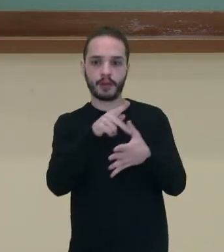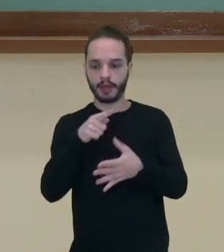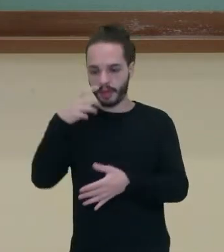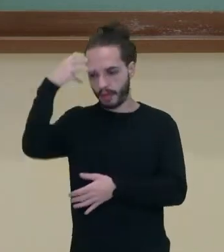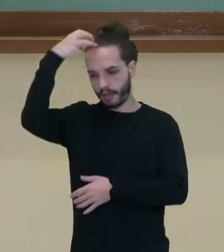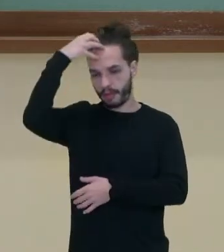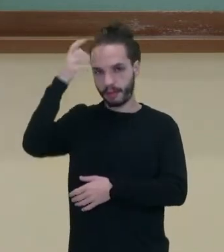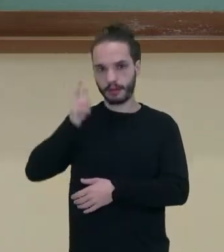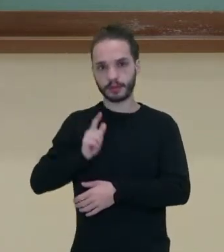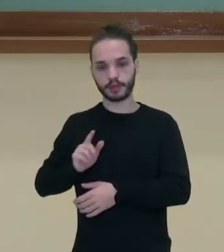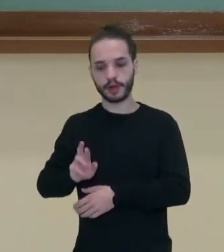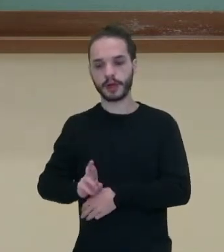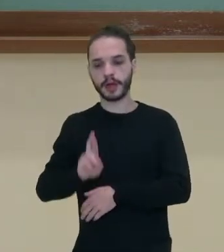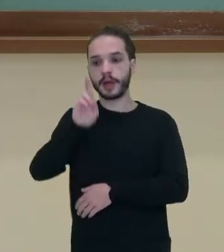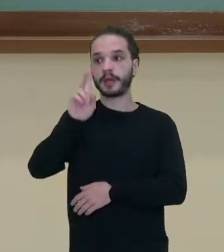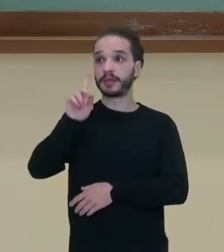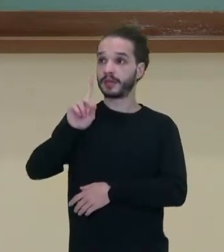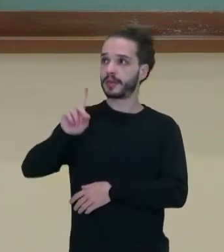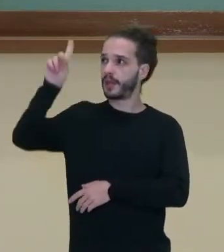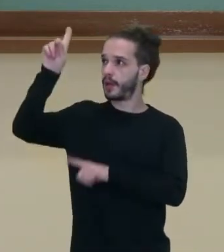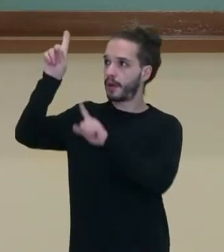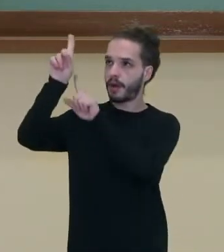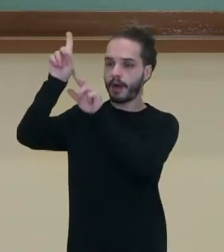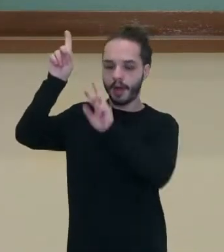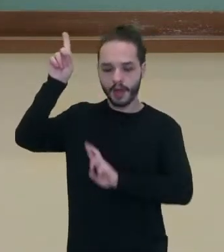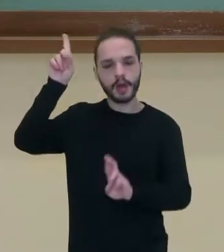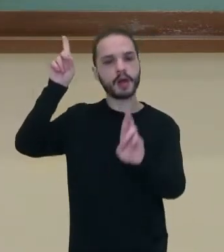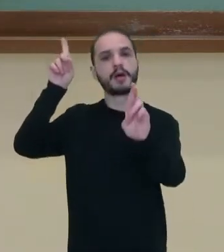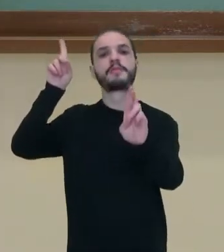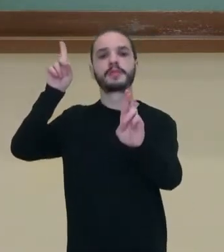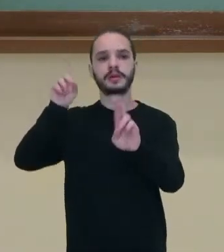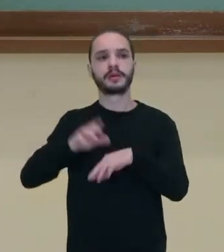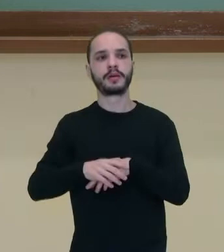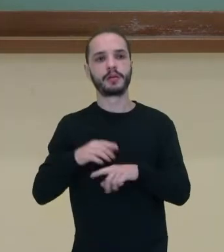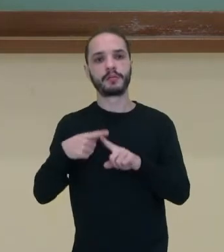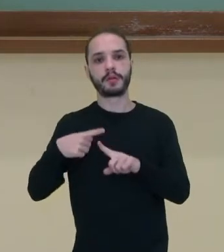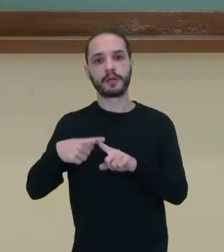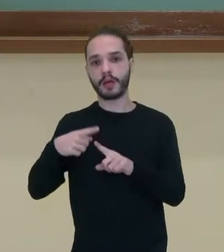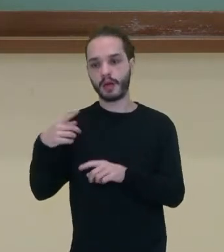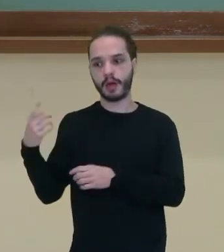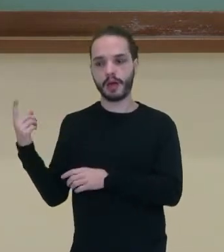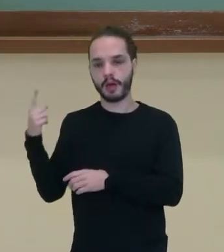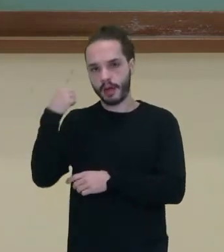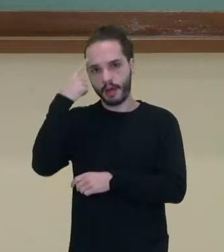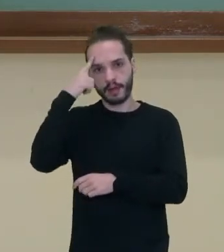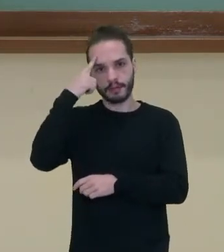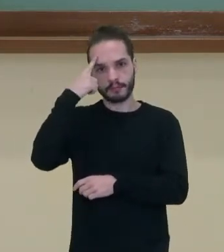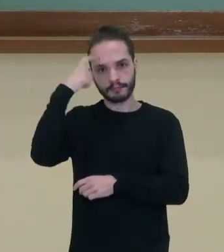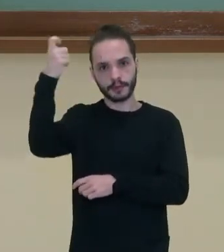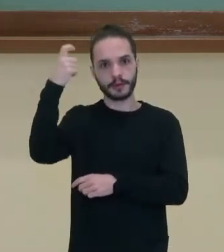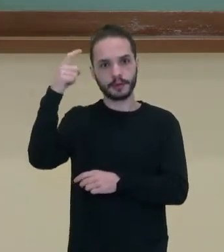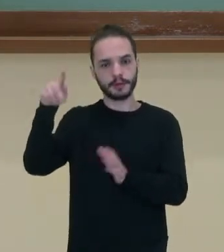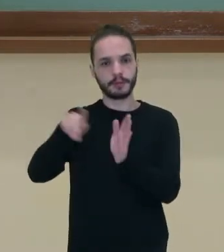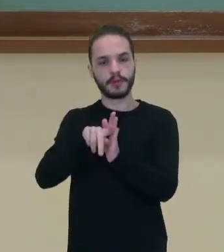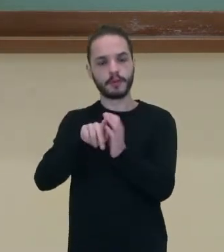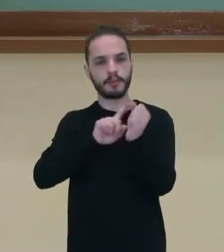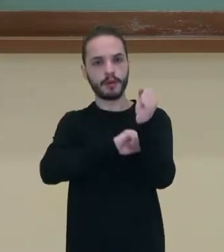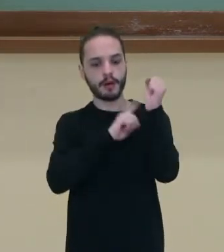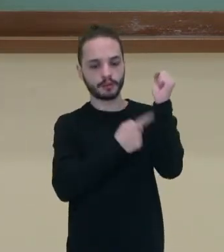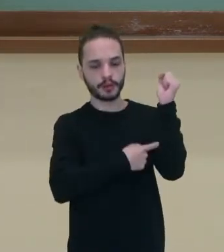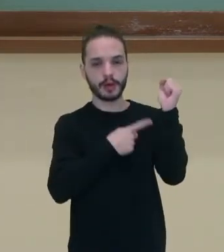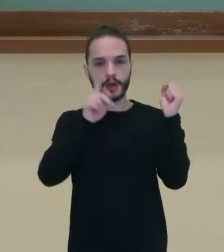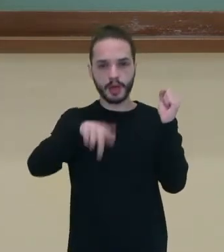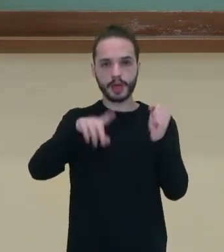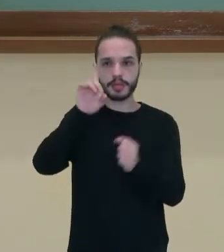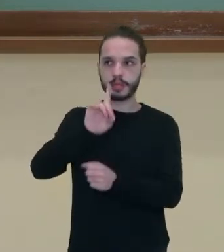como representante de Deus na terra, porque toda a autoridade vinha de Deus, certo? Então, a autoridade do rei, ela também foi dada